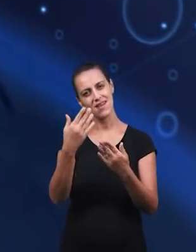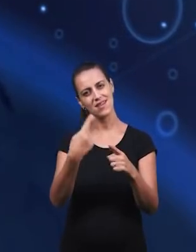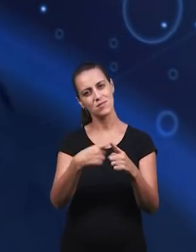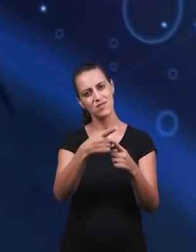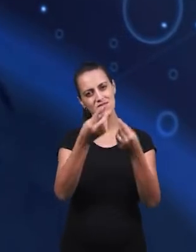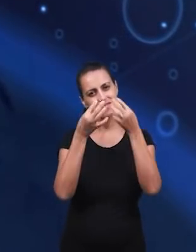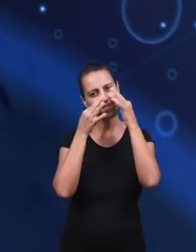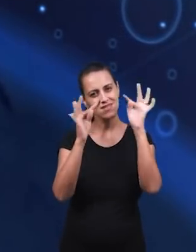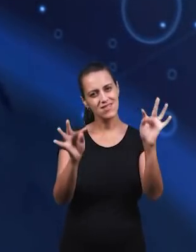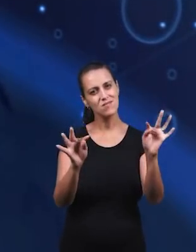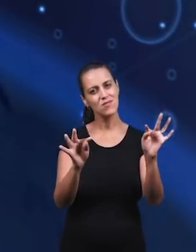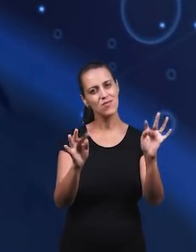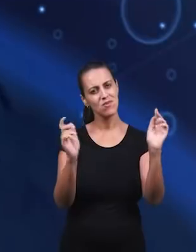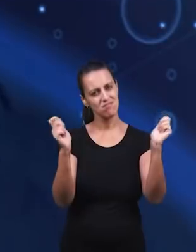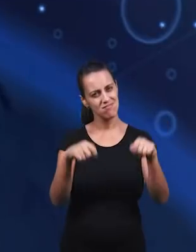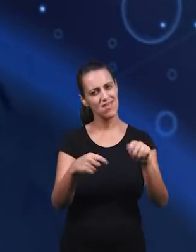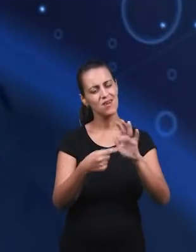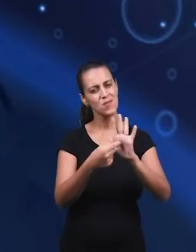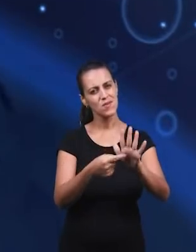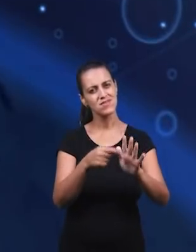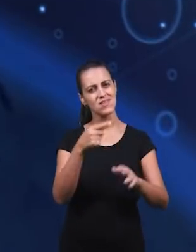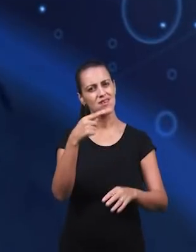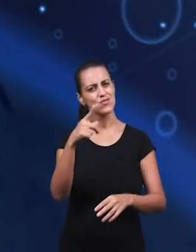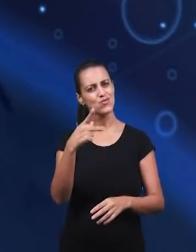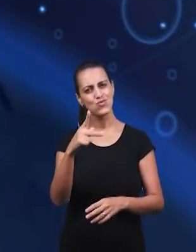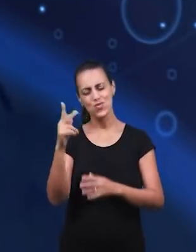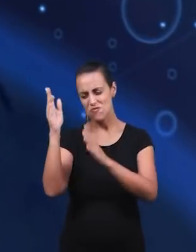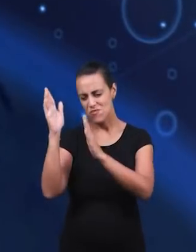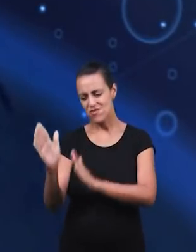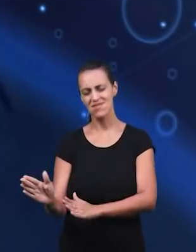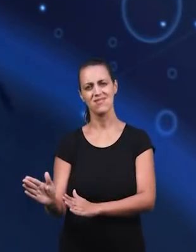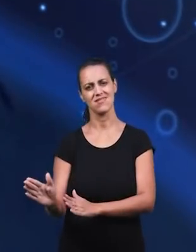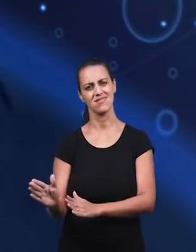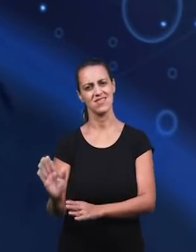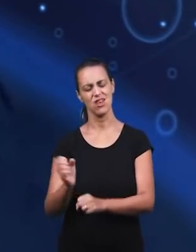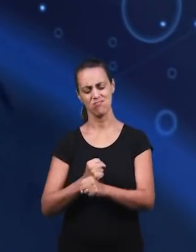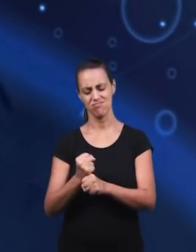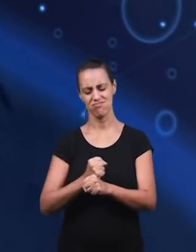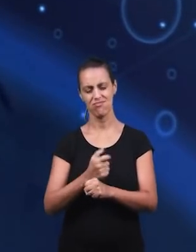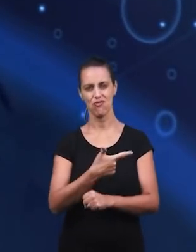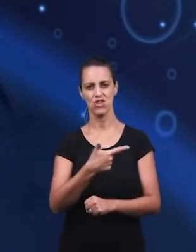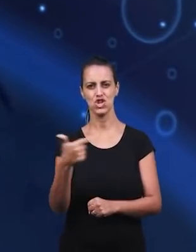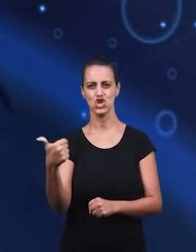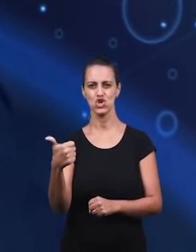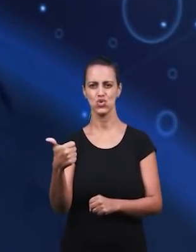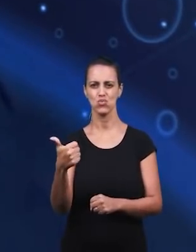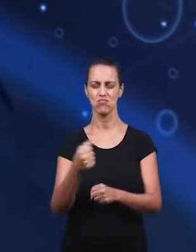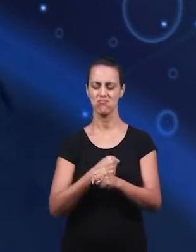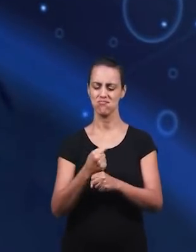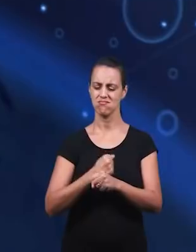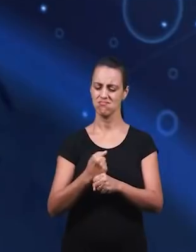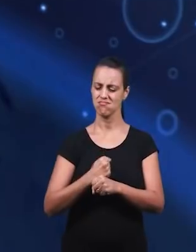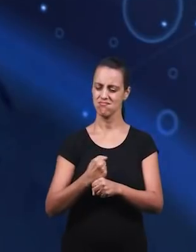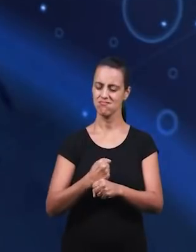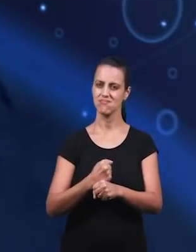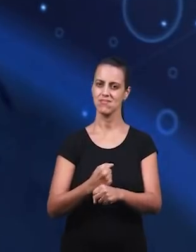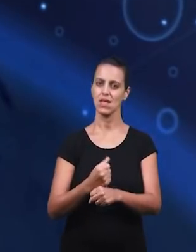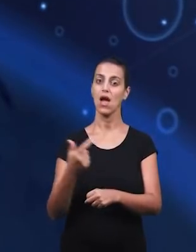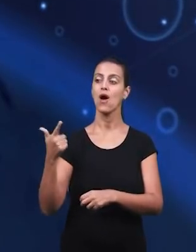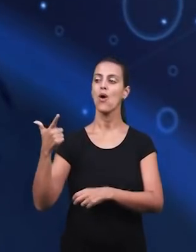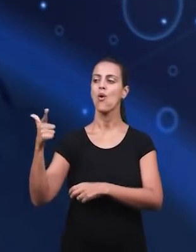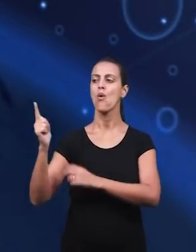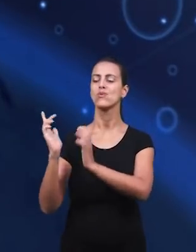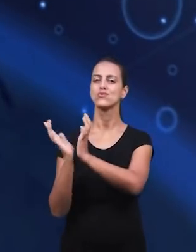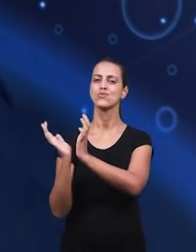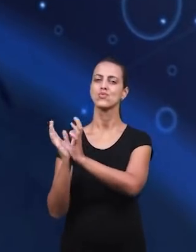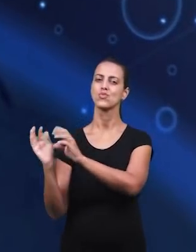irmão pôde traduzir a sua fidelidade já há 21 anos convertido, né? O irmão veio de outro grupo que não era